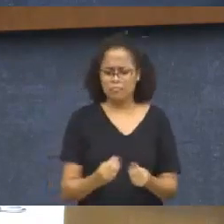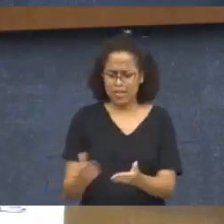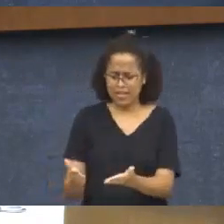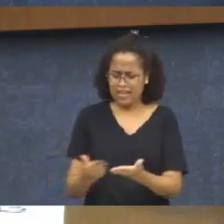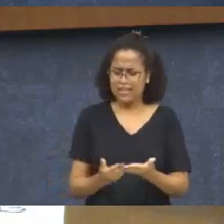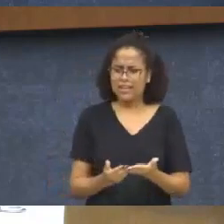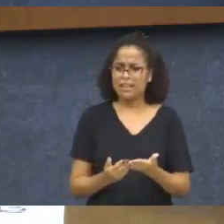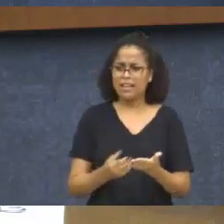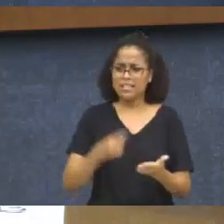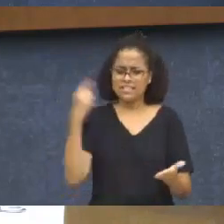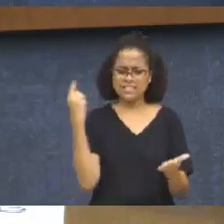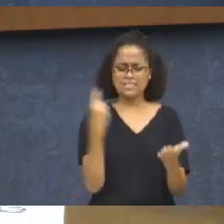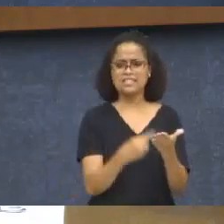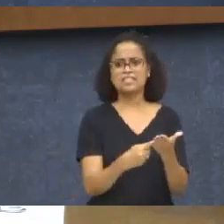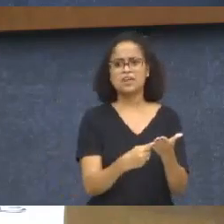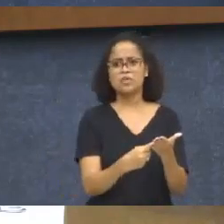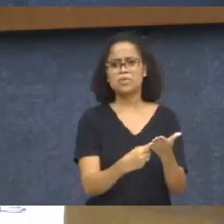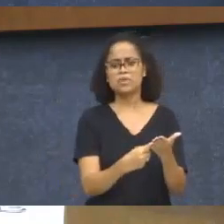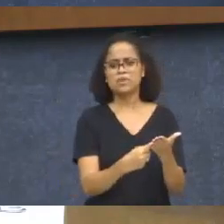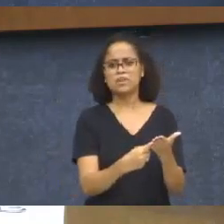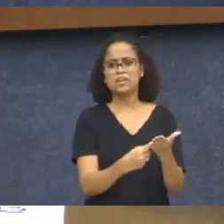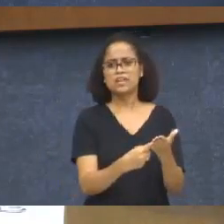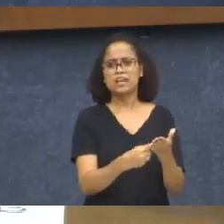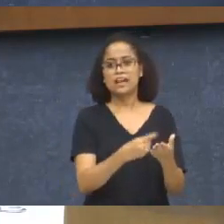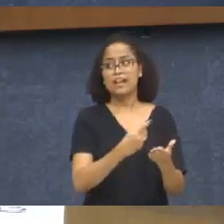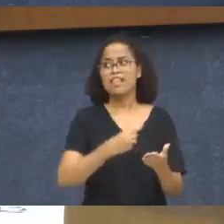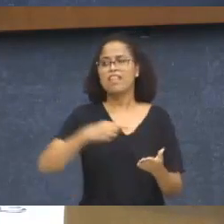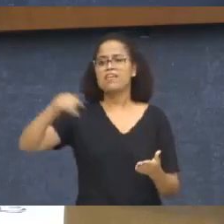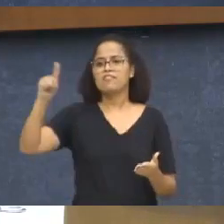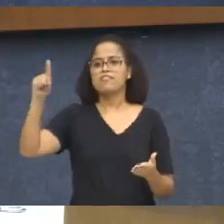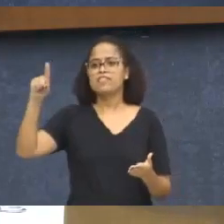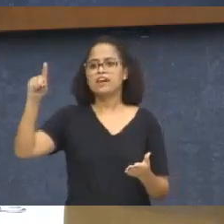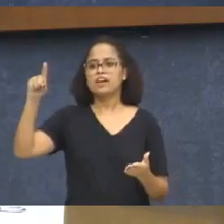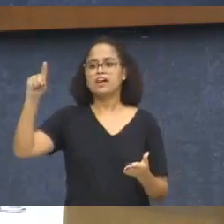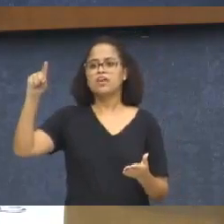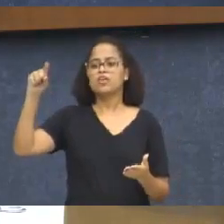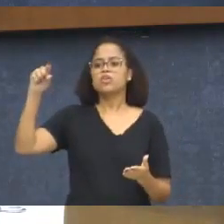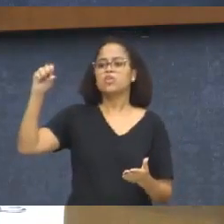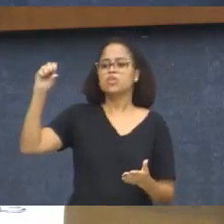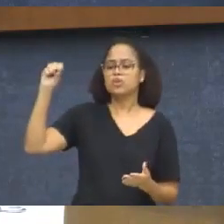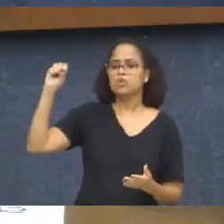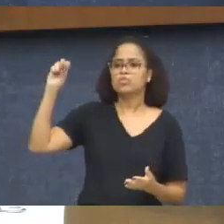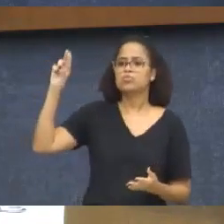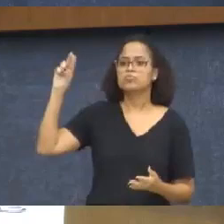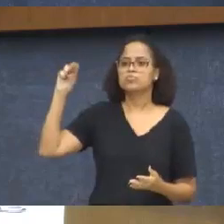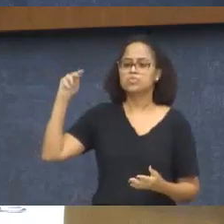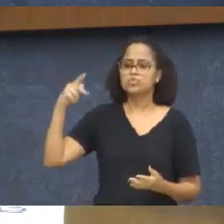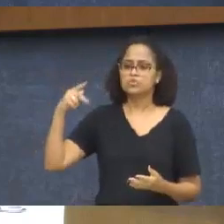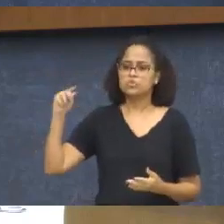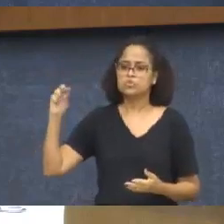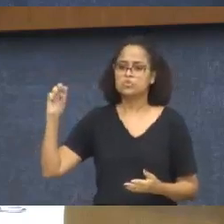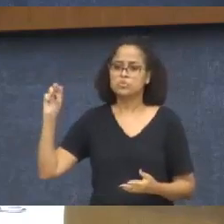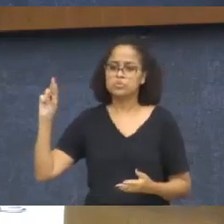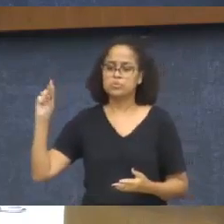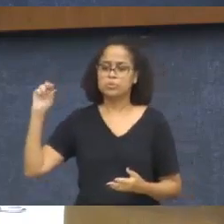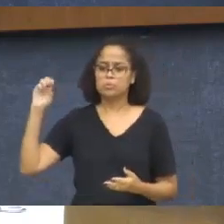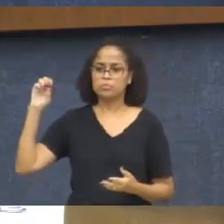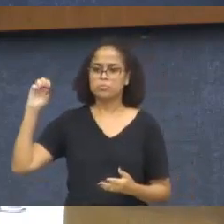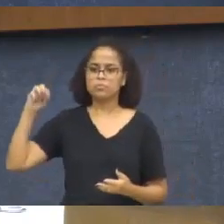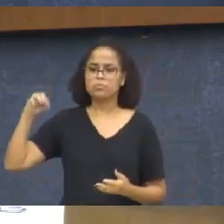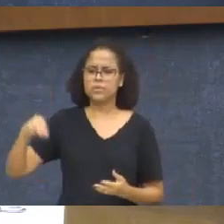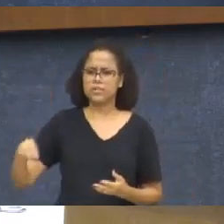Supremo. Porque lá nós vamos ter efetividade. Se há um lugar, vereadora Fernanda,